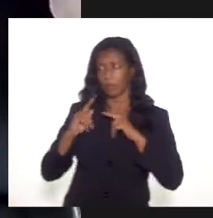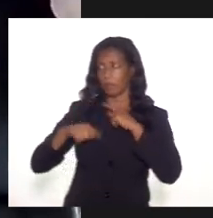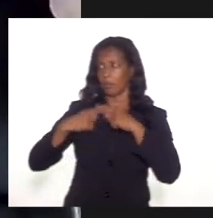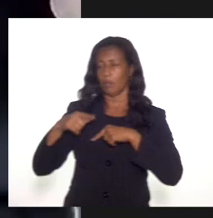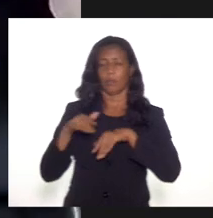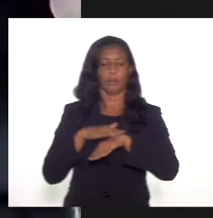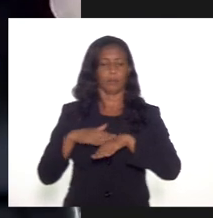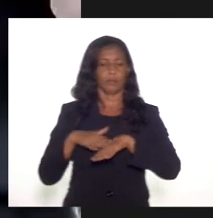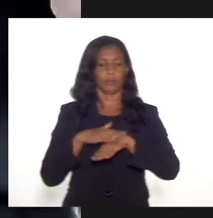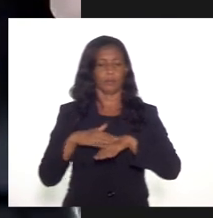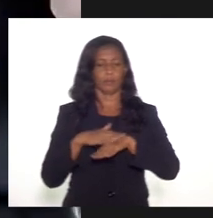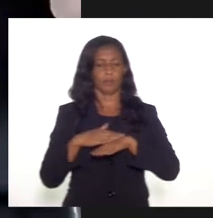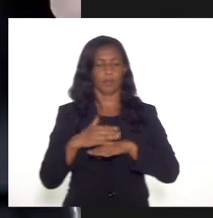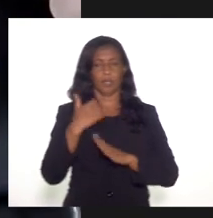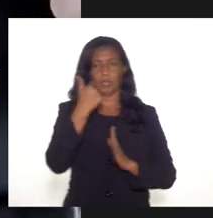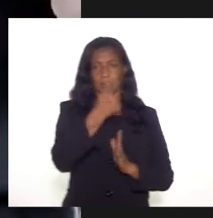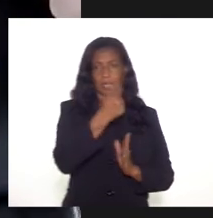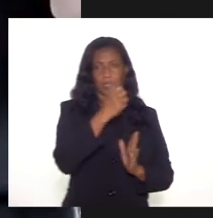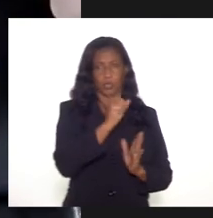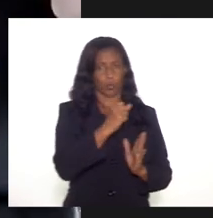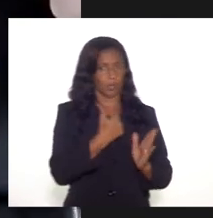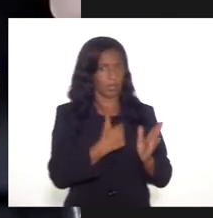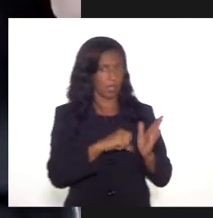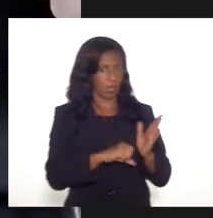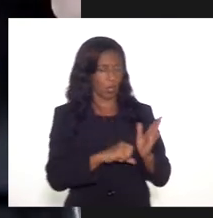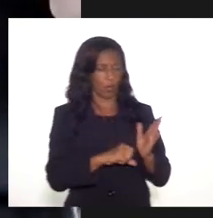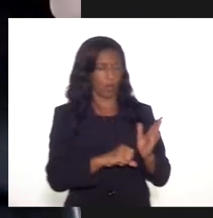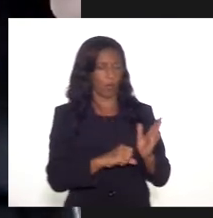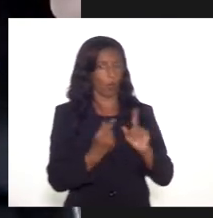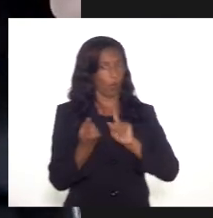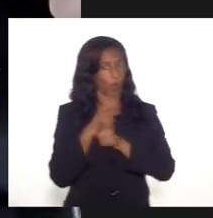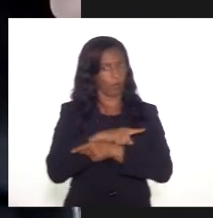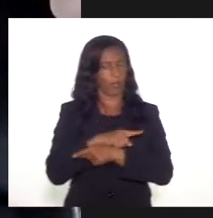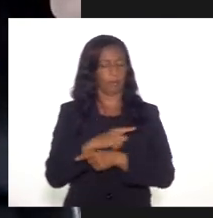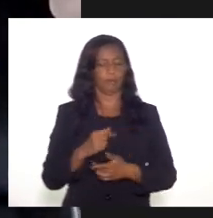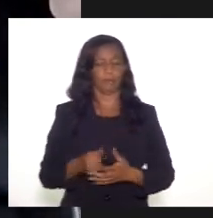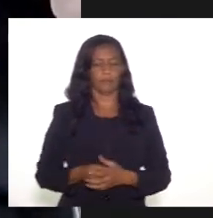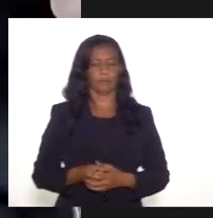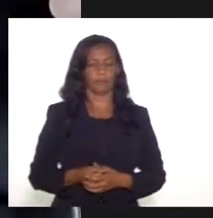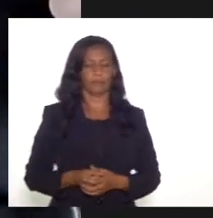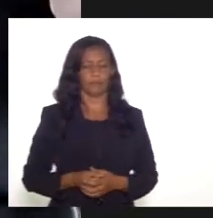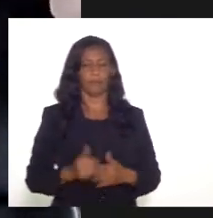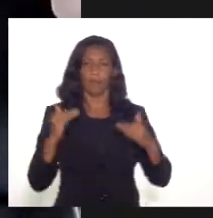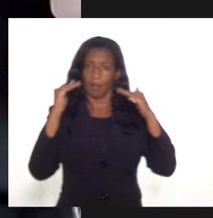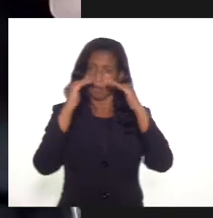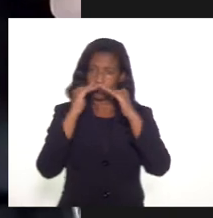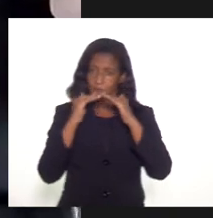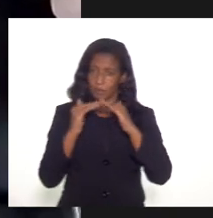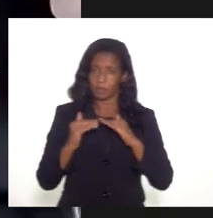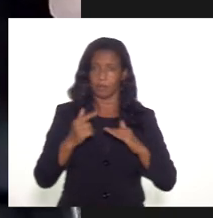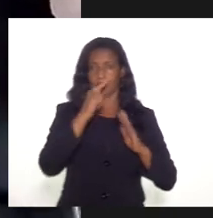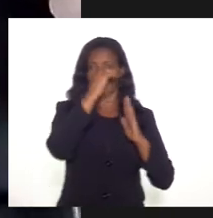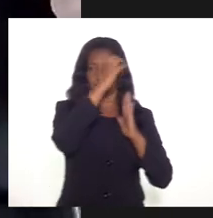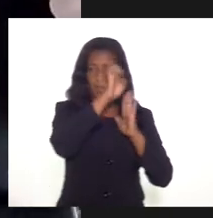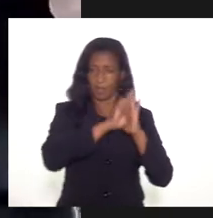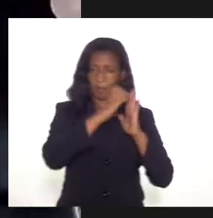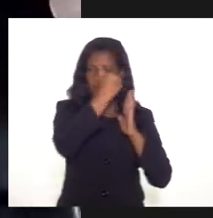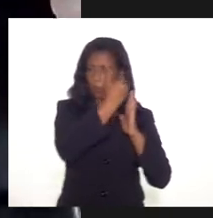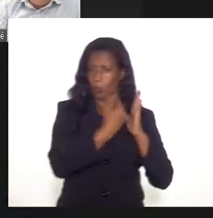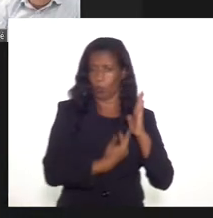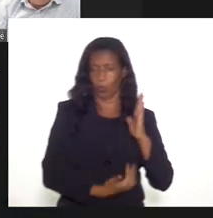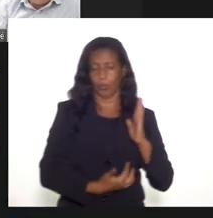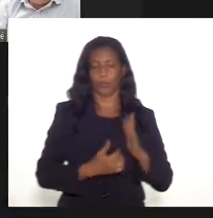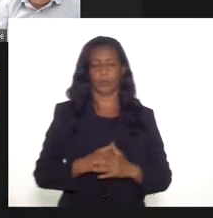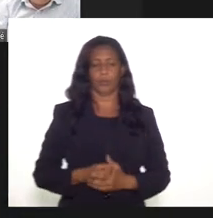também. Mas é 7, 8 e 19, contrário e favorável às outras emendas.